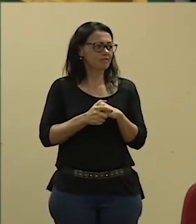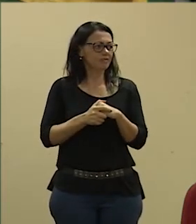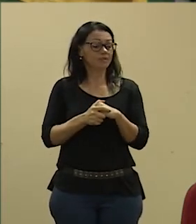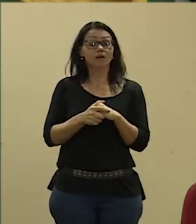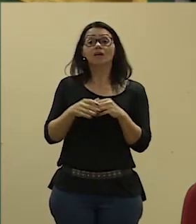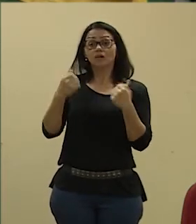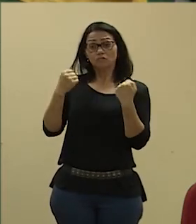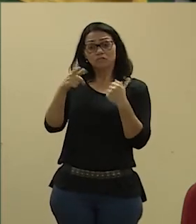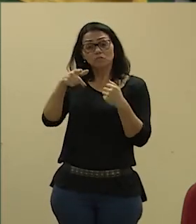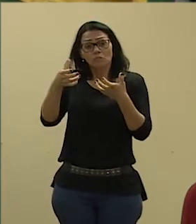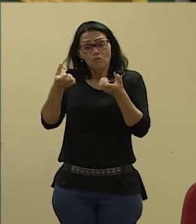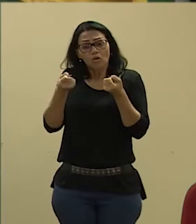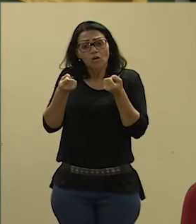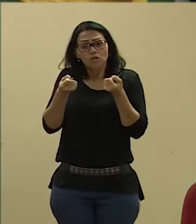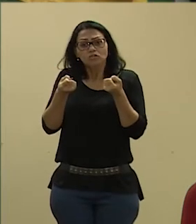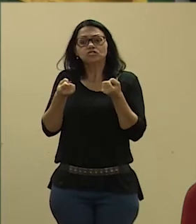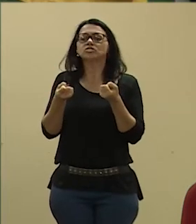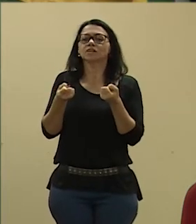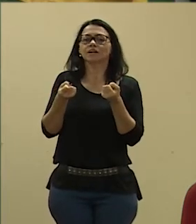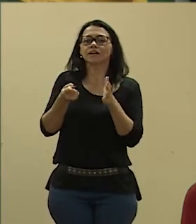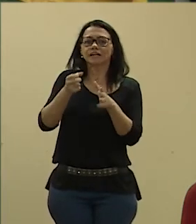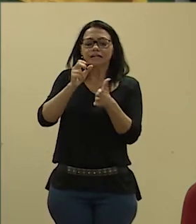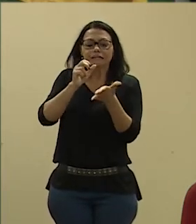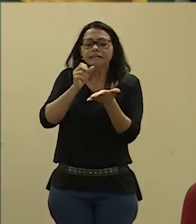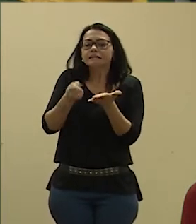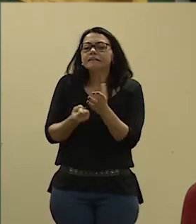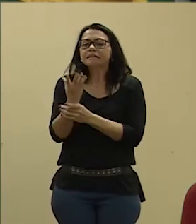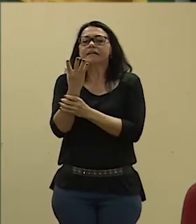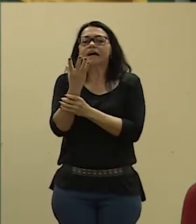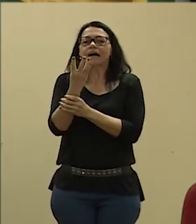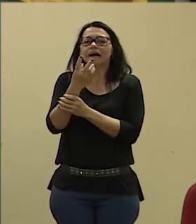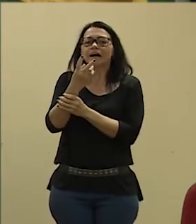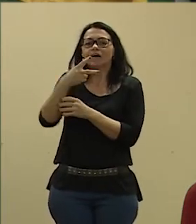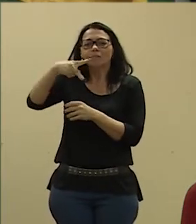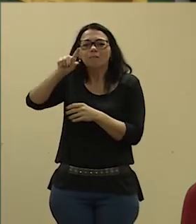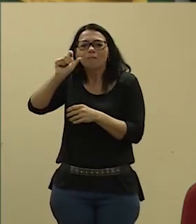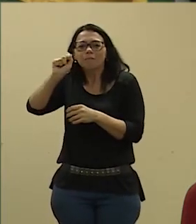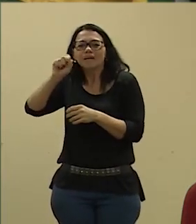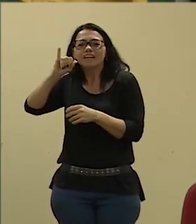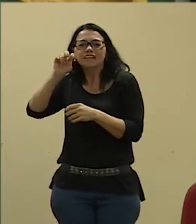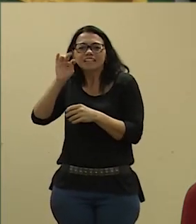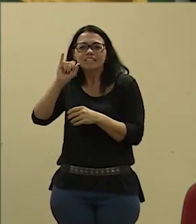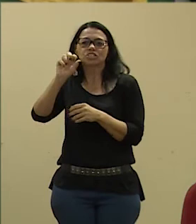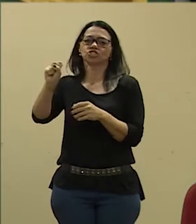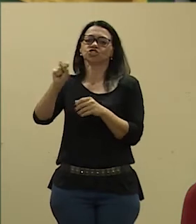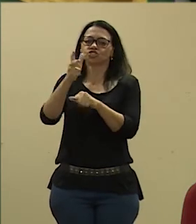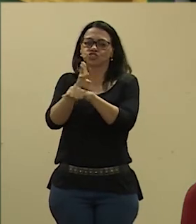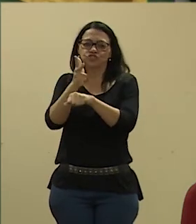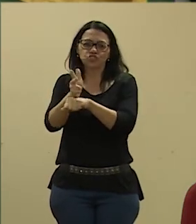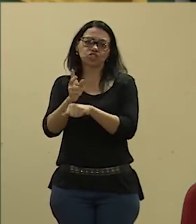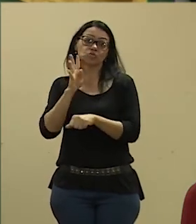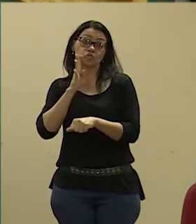explorando a ferramenta e criar playlists né playlist da disciplina x ou então é playlist de vídeos legais